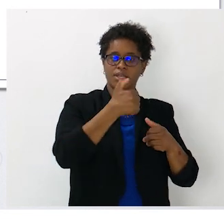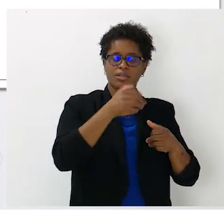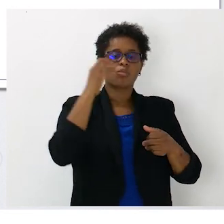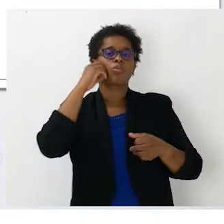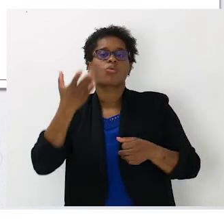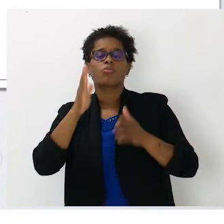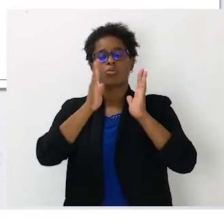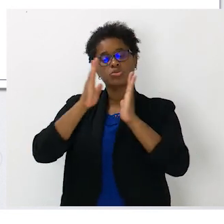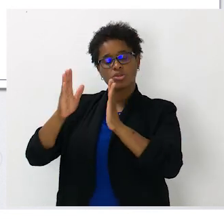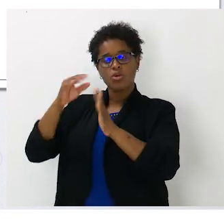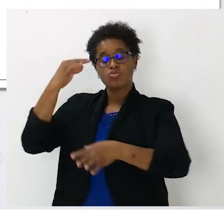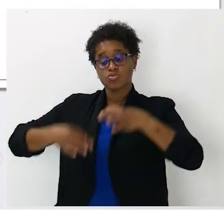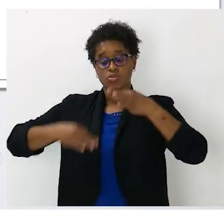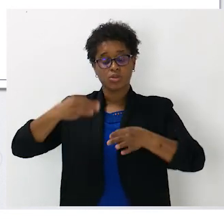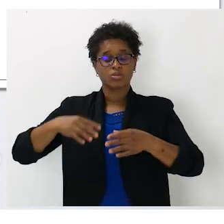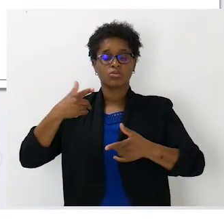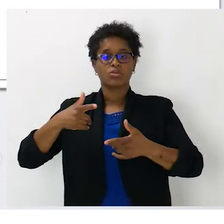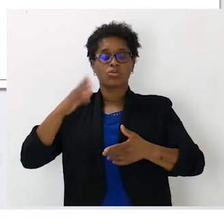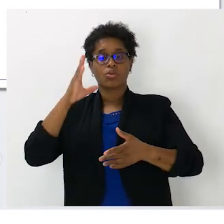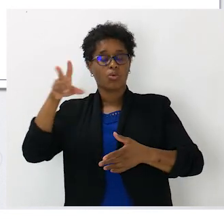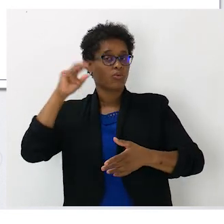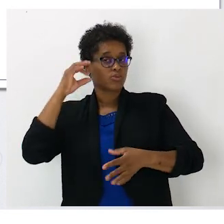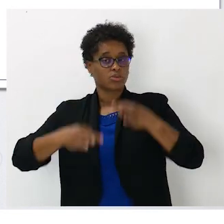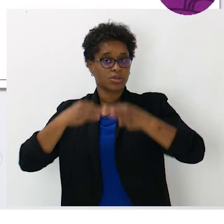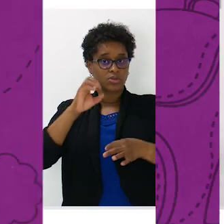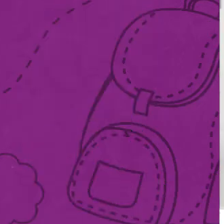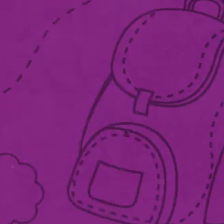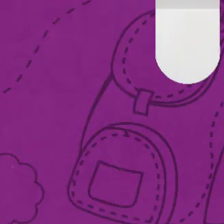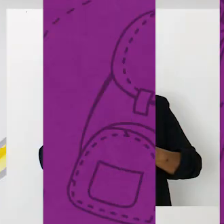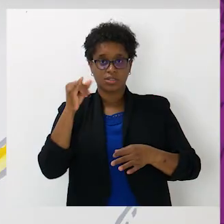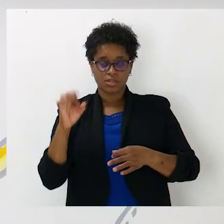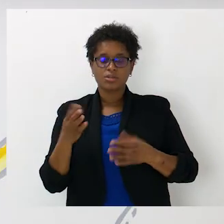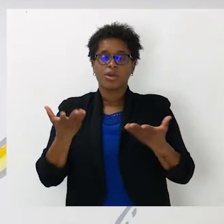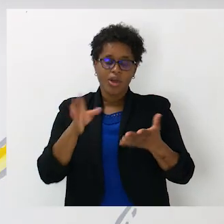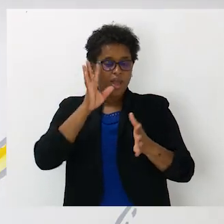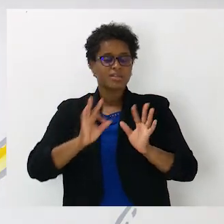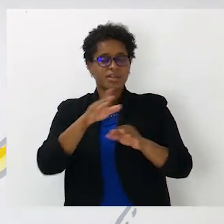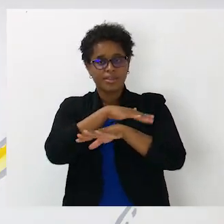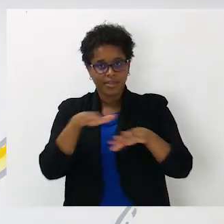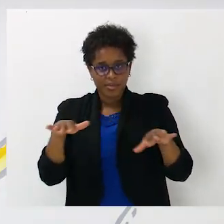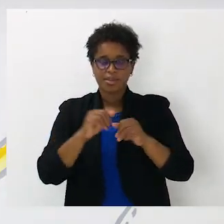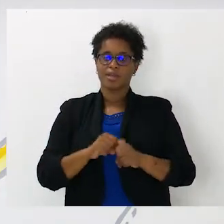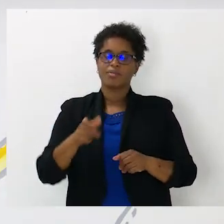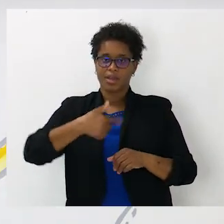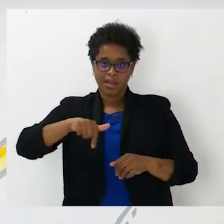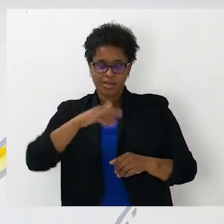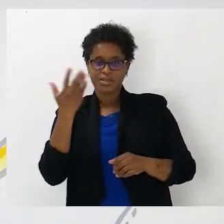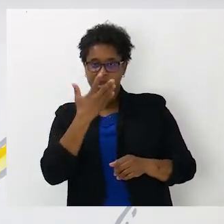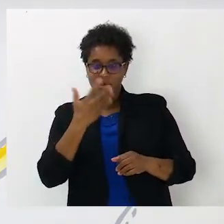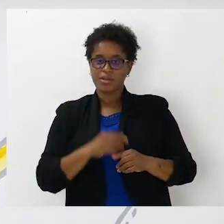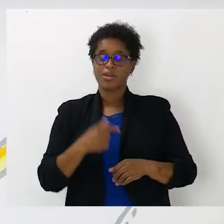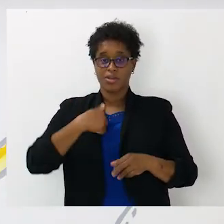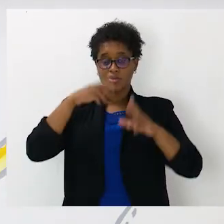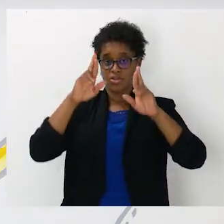se processava o julgamento no Tribunal de Osíris? Assim, terminamos de facto a